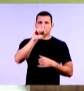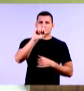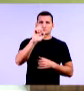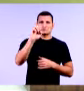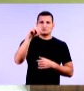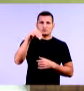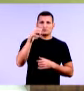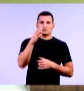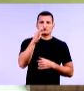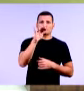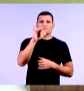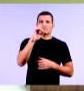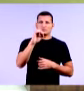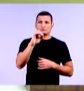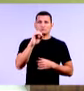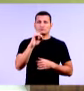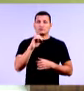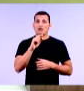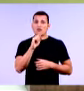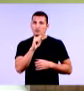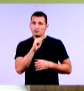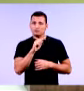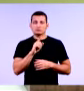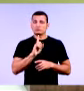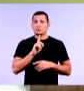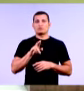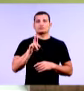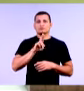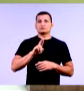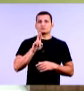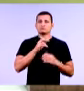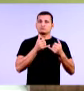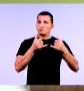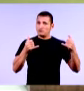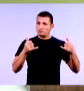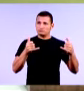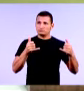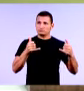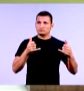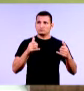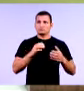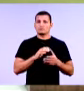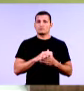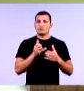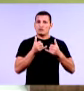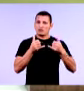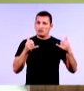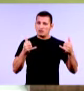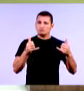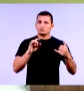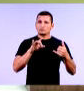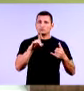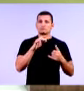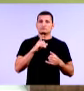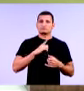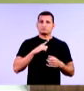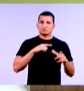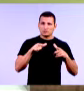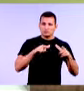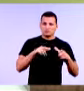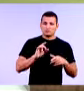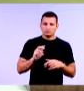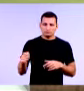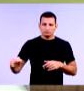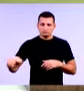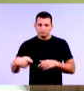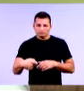caso específico, a gente não utiliza o cabo especificamente, né? O cabo seria, por exemplo, quando você está no seu trabalho, você tem aquele cabo em azul que você